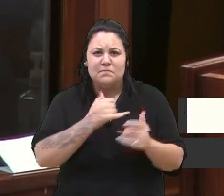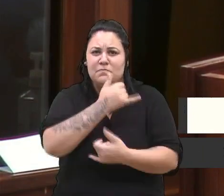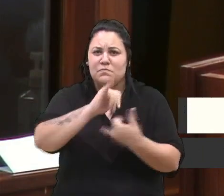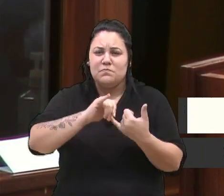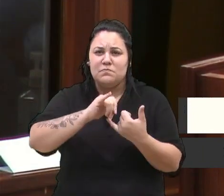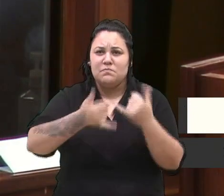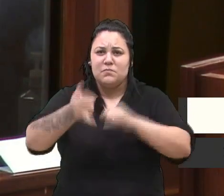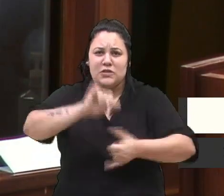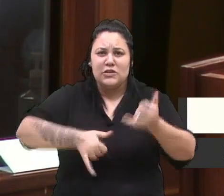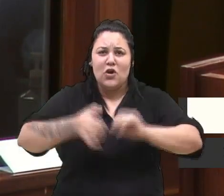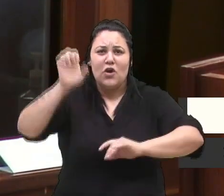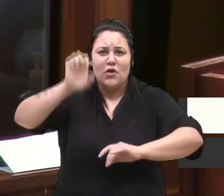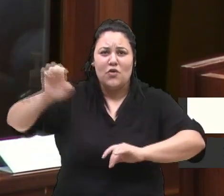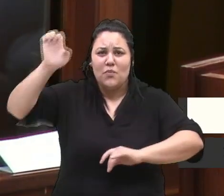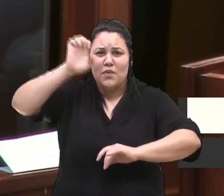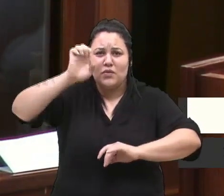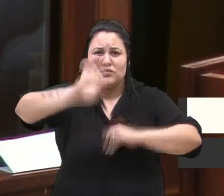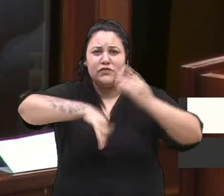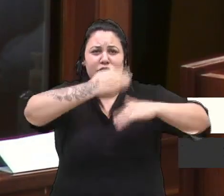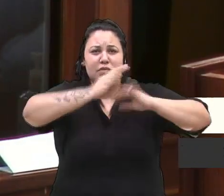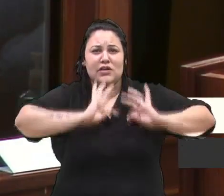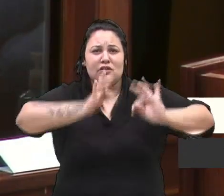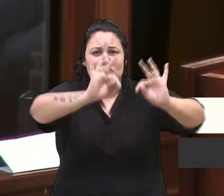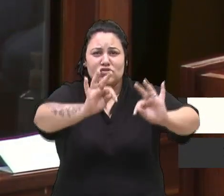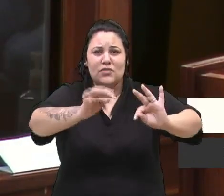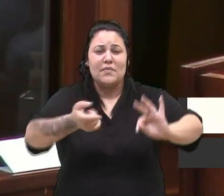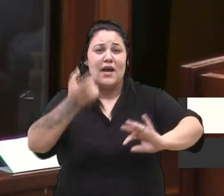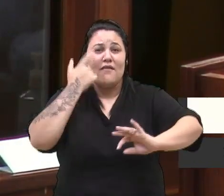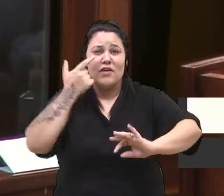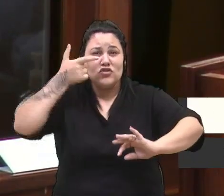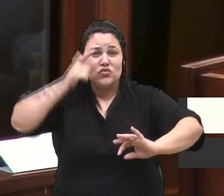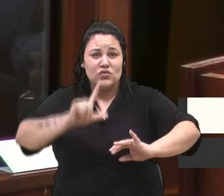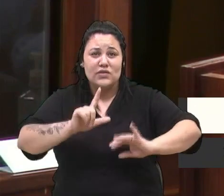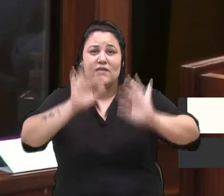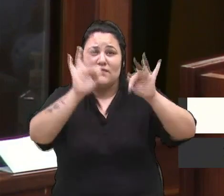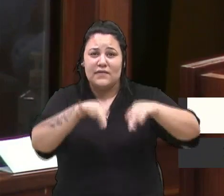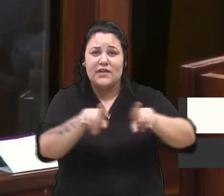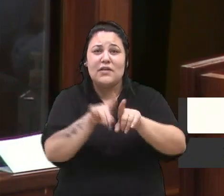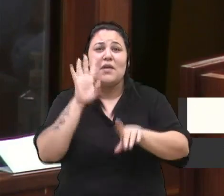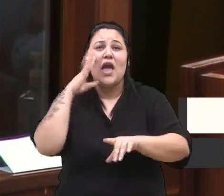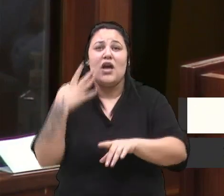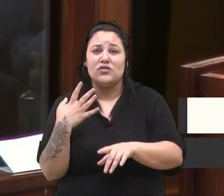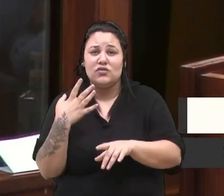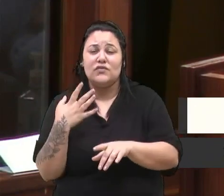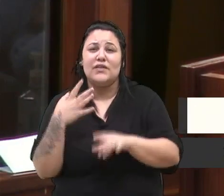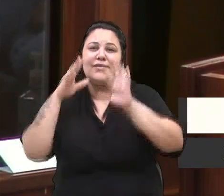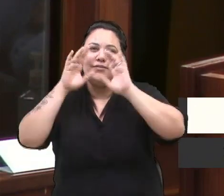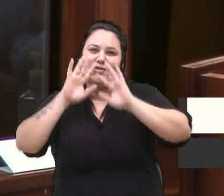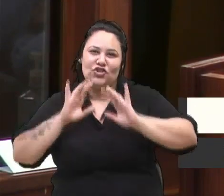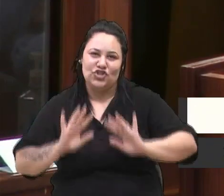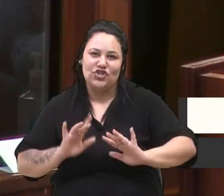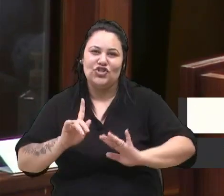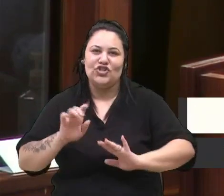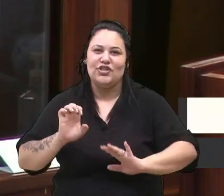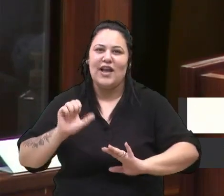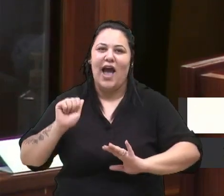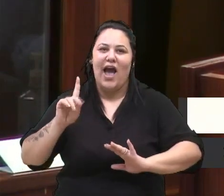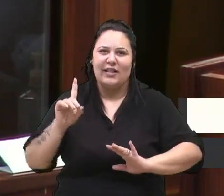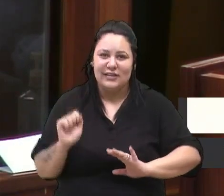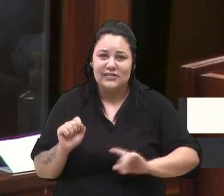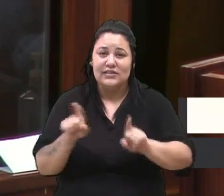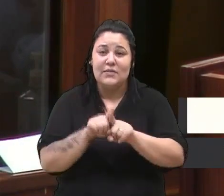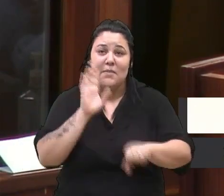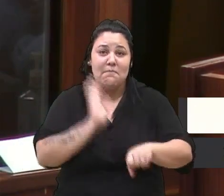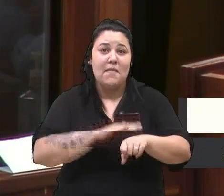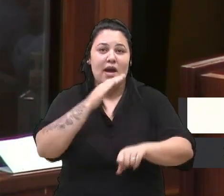de tecnologias para ver se a gente consegue finalmente resolver também o problema da geada. E mais importante, eu